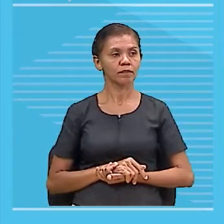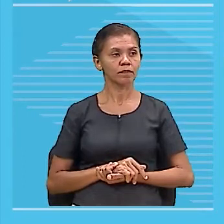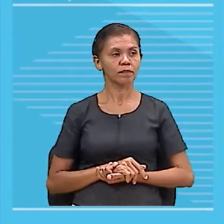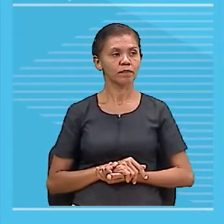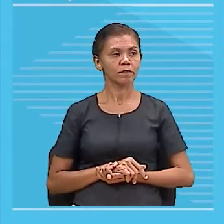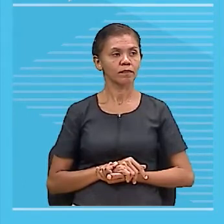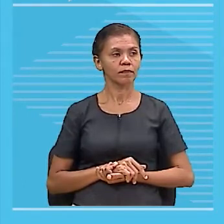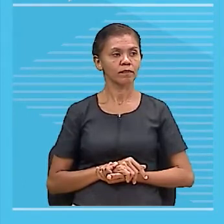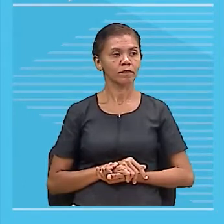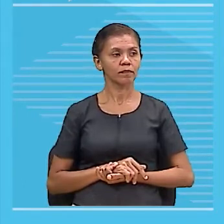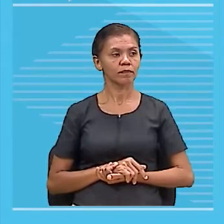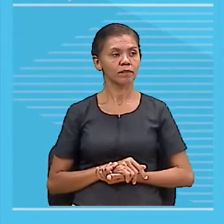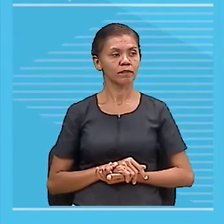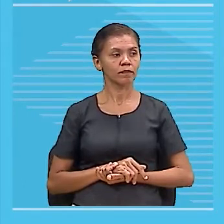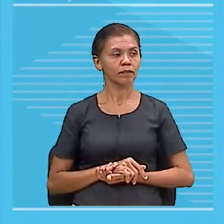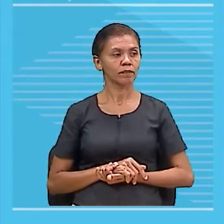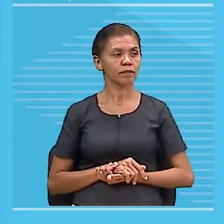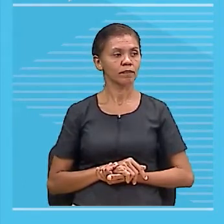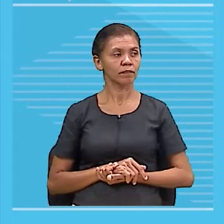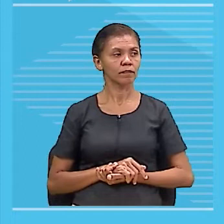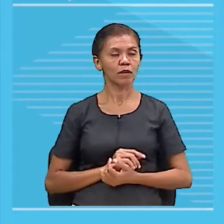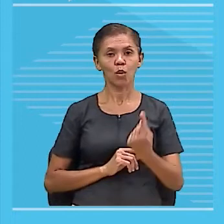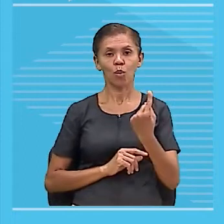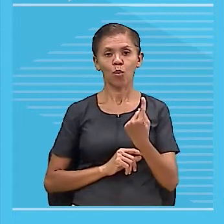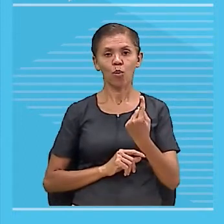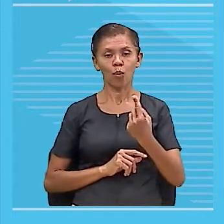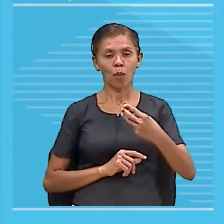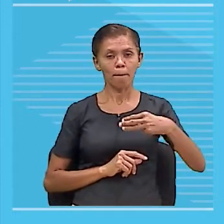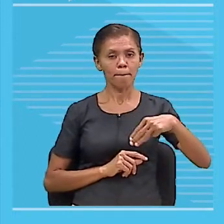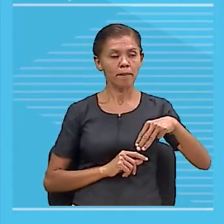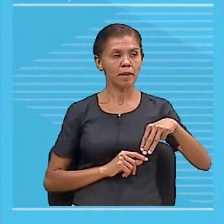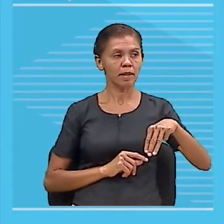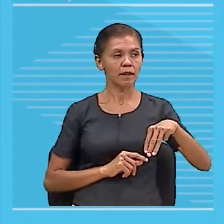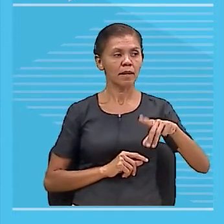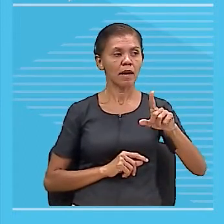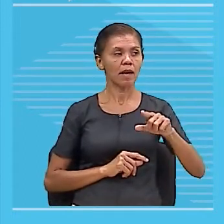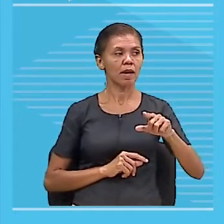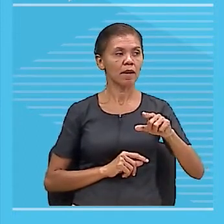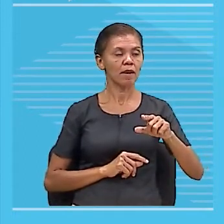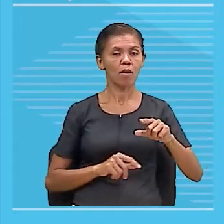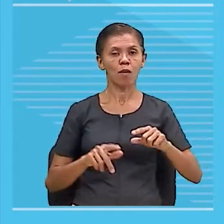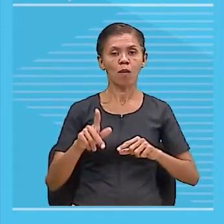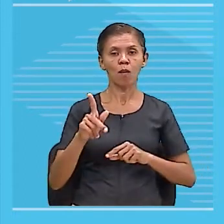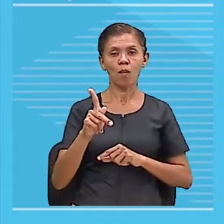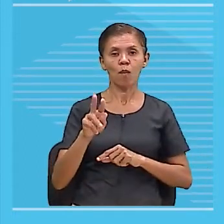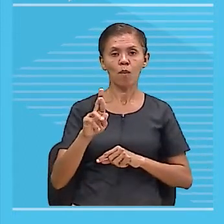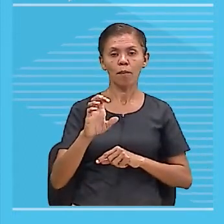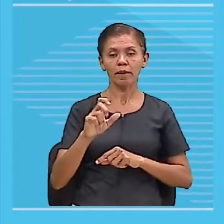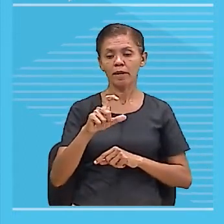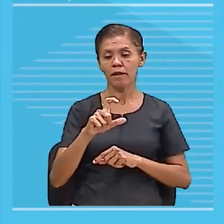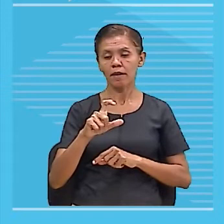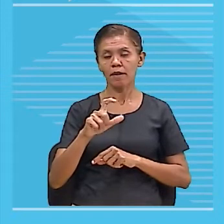milivolt. Professor, o mili também é um prefixo, né? Isso, o mili é um prefixo